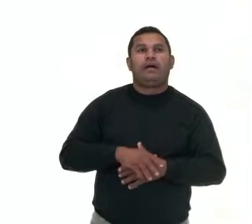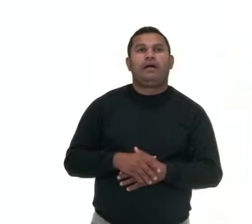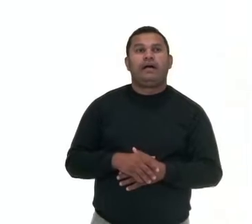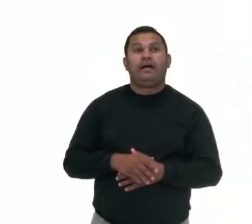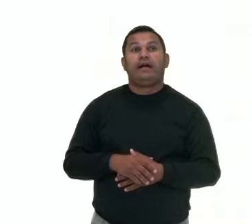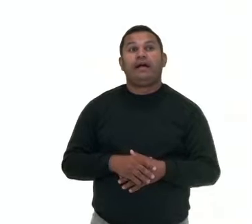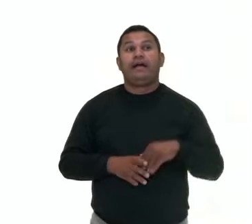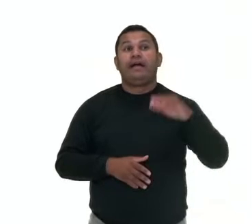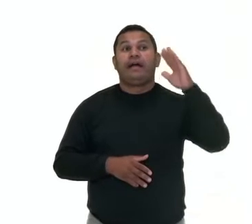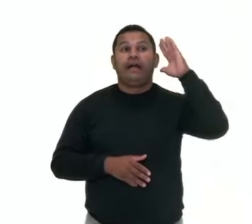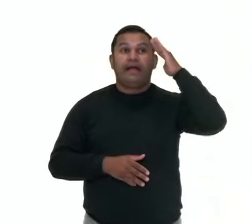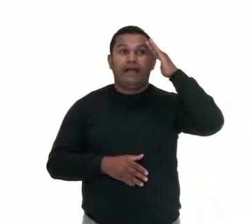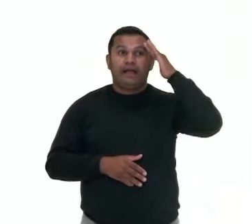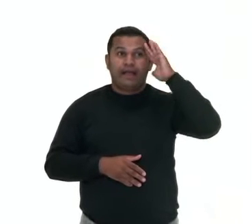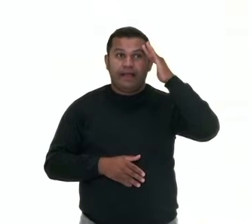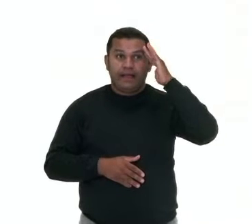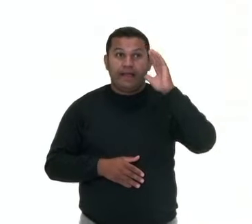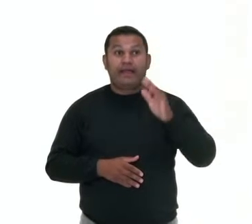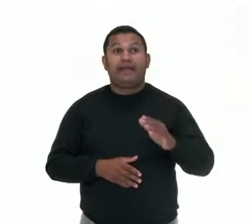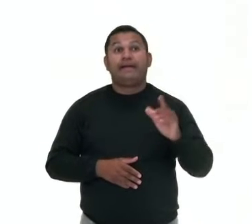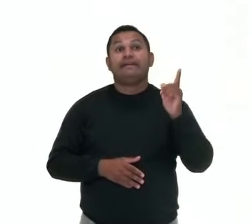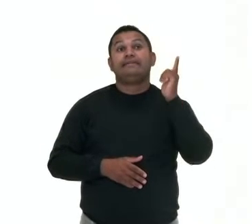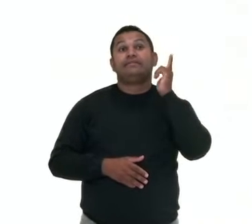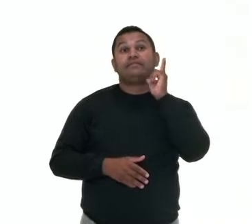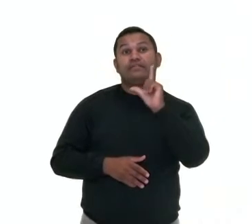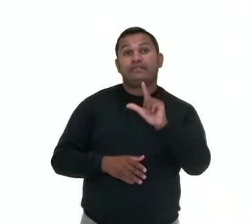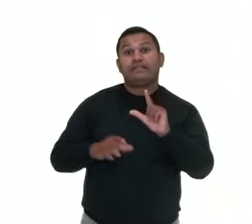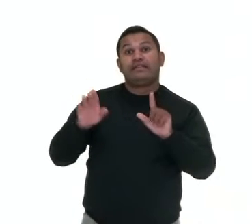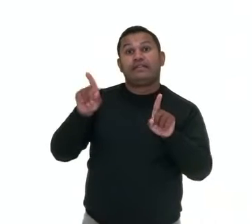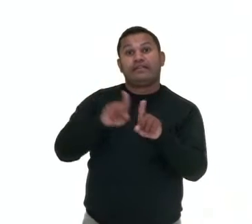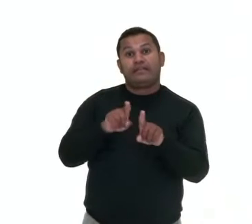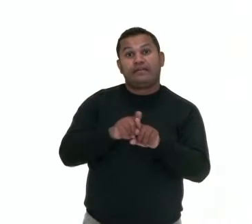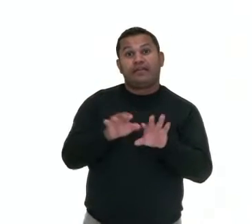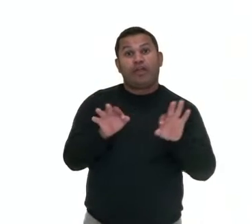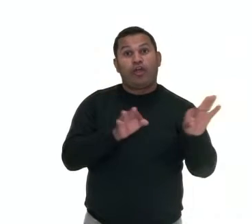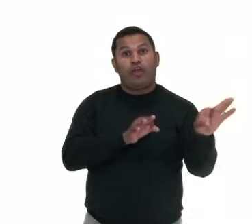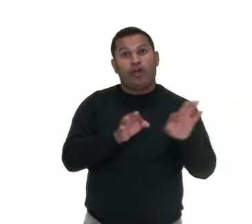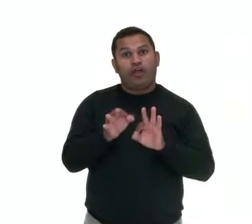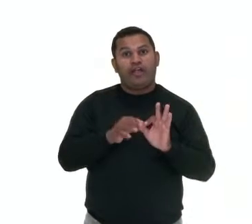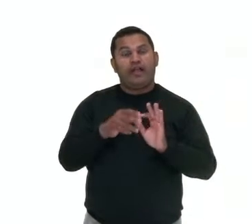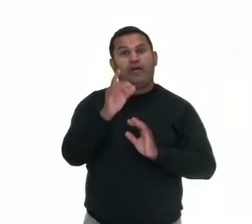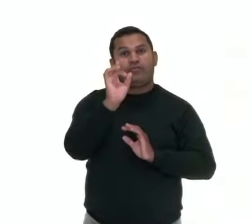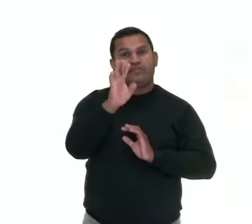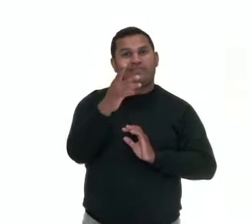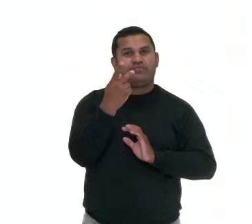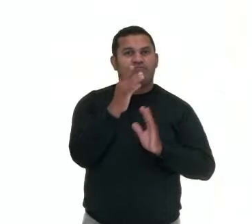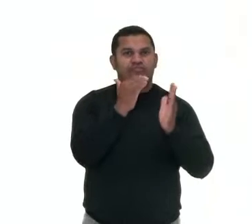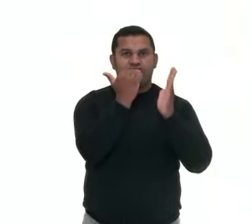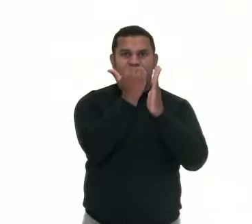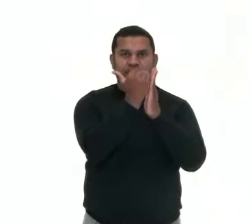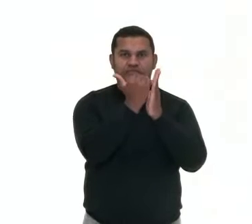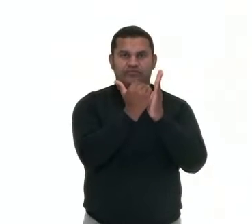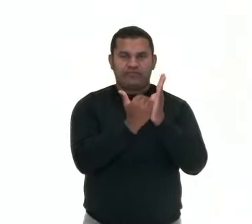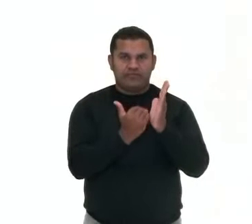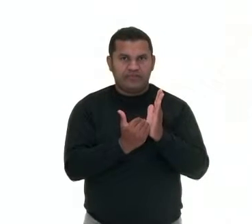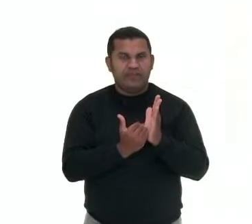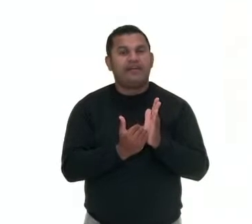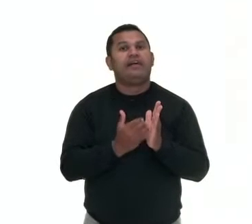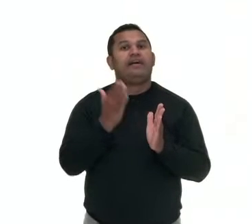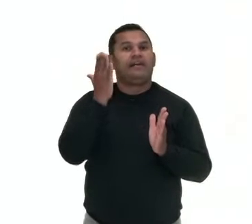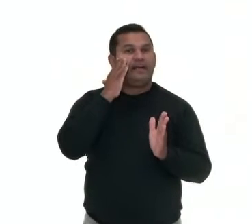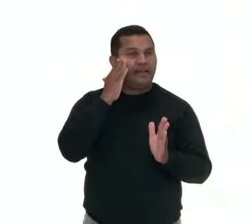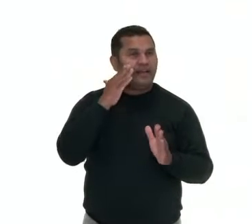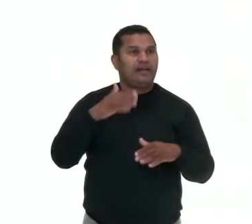Compreender a importância do cronograma de estudos e como adaptá-lo ao seu dia a dia. Iniciando uma agenda é